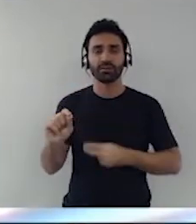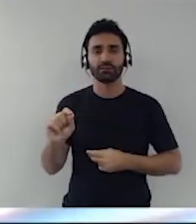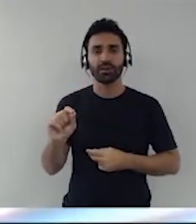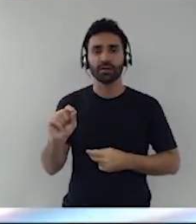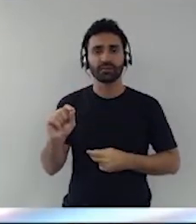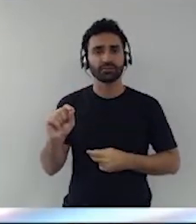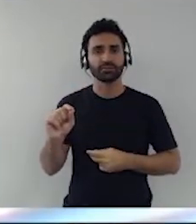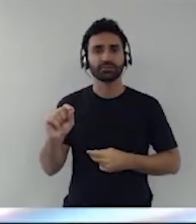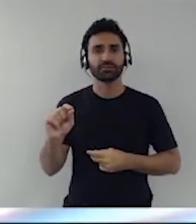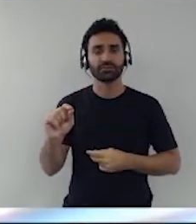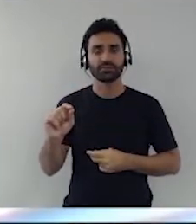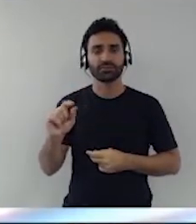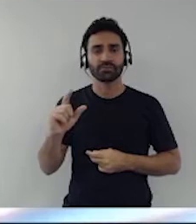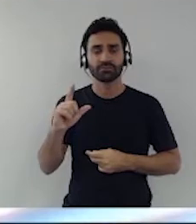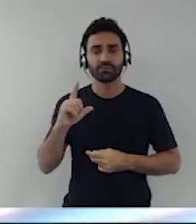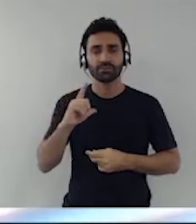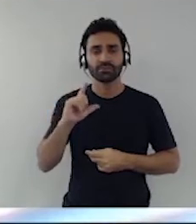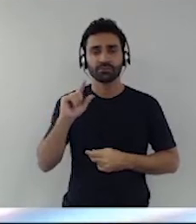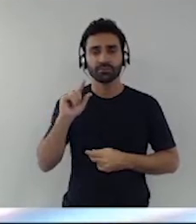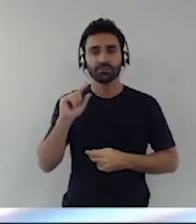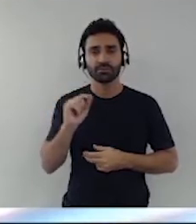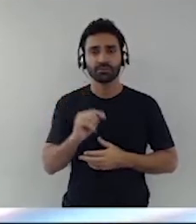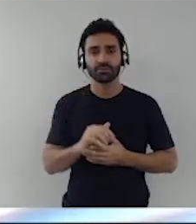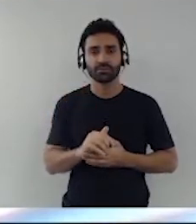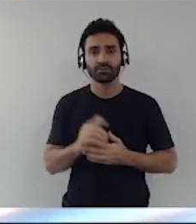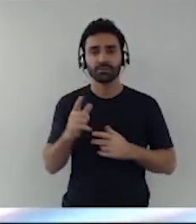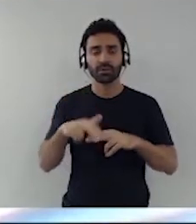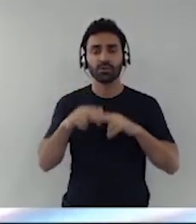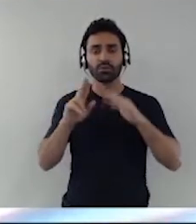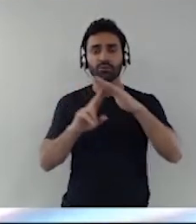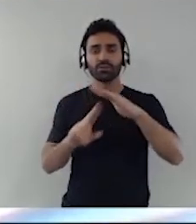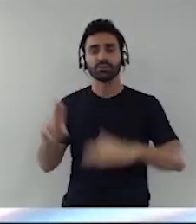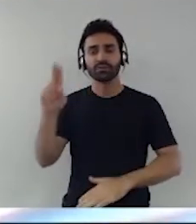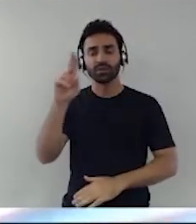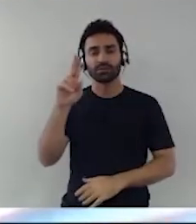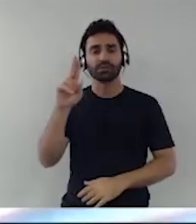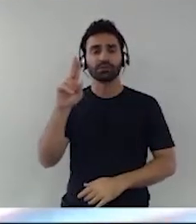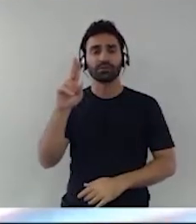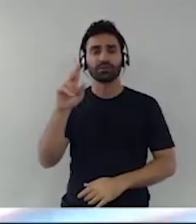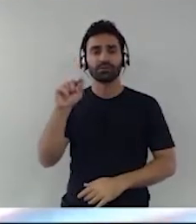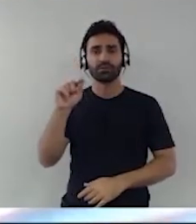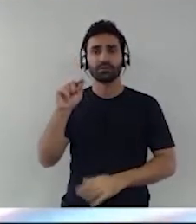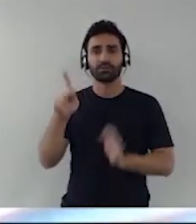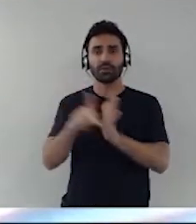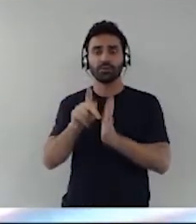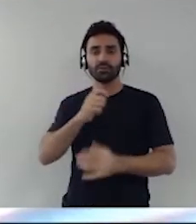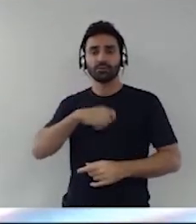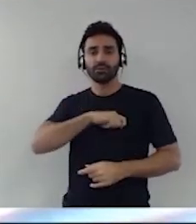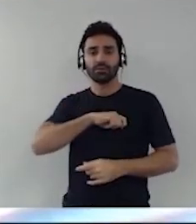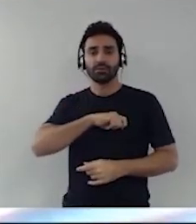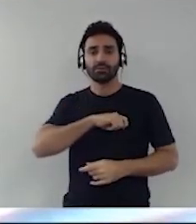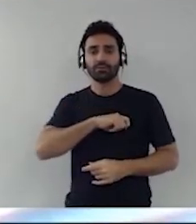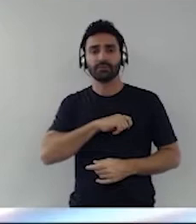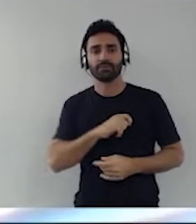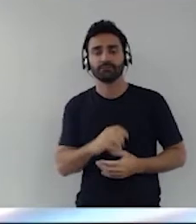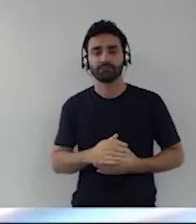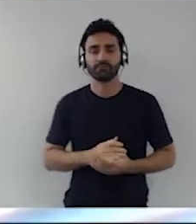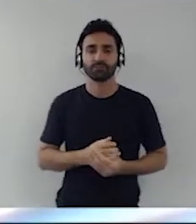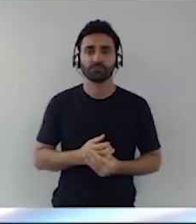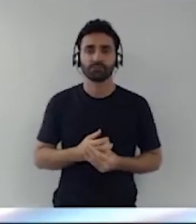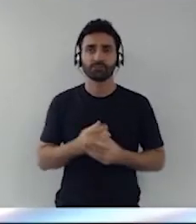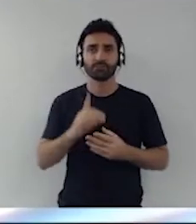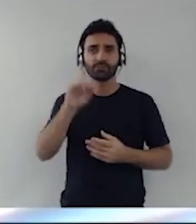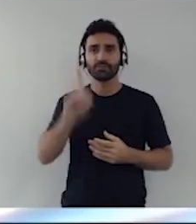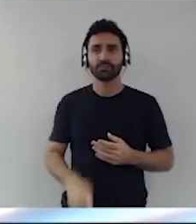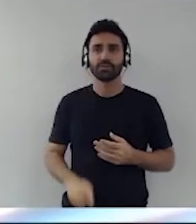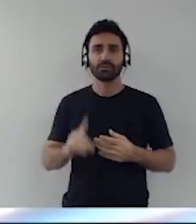Universidade Complutense de Madrid, pela Universidade Complutense de Madrid, Espanha, presidente da Comissão de Direito Internacional da